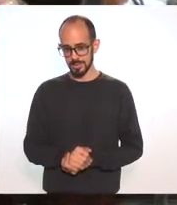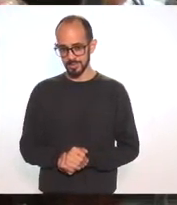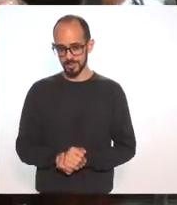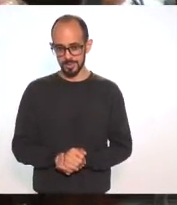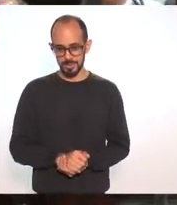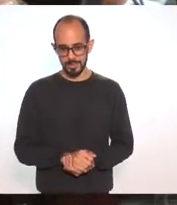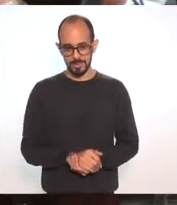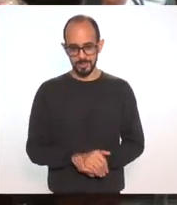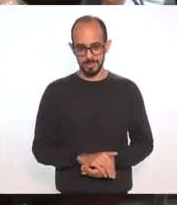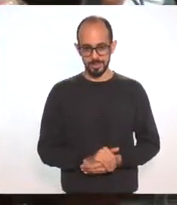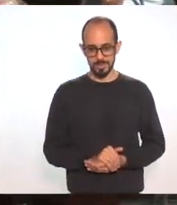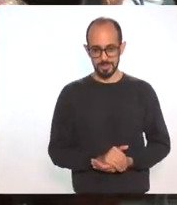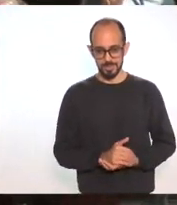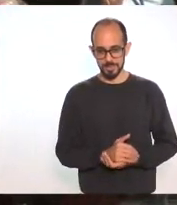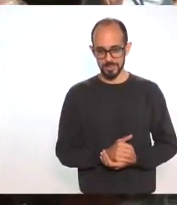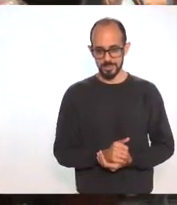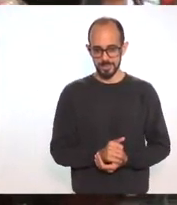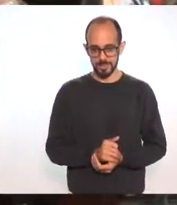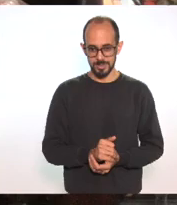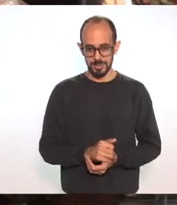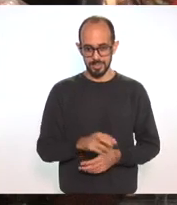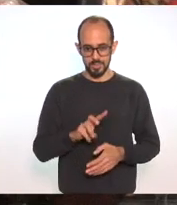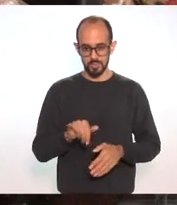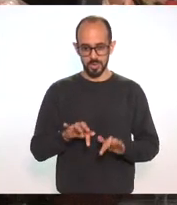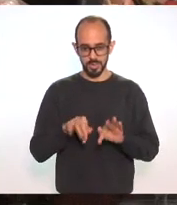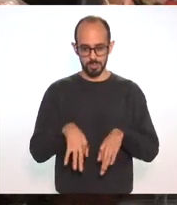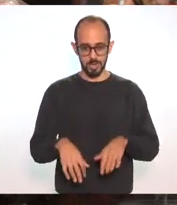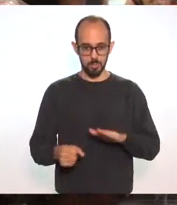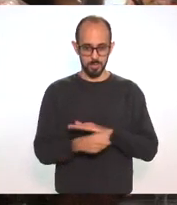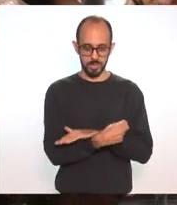a gente vai ficar aqui, terminar o mandato e não vamos dar sequência.